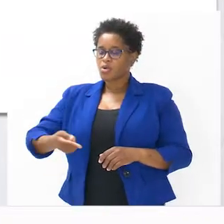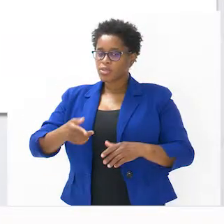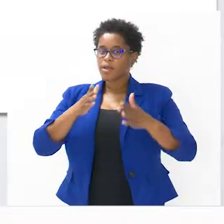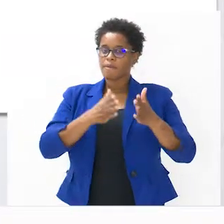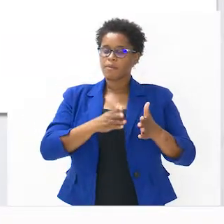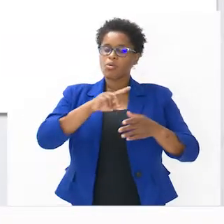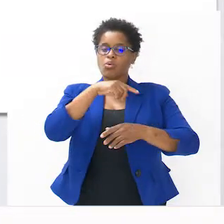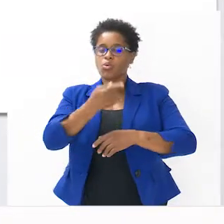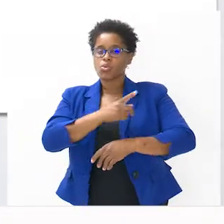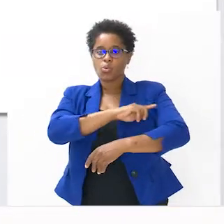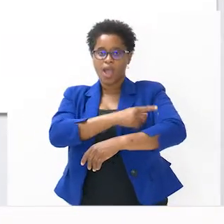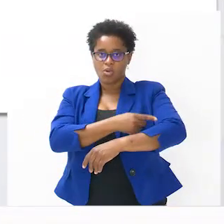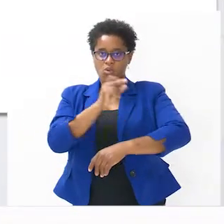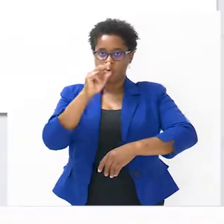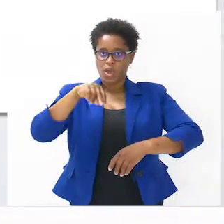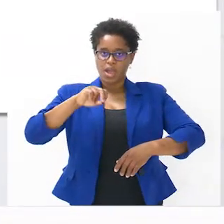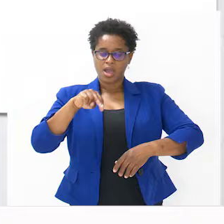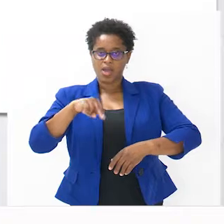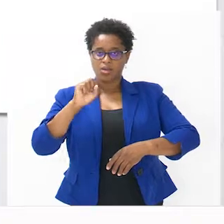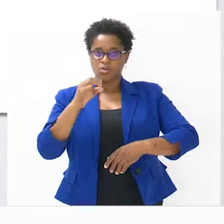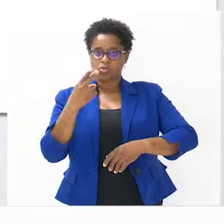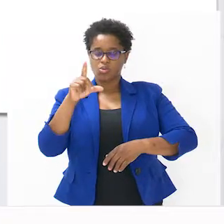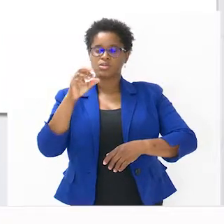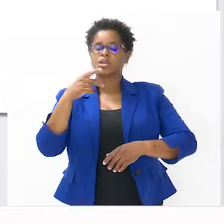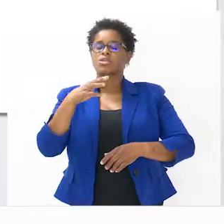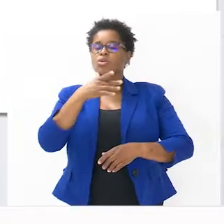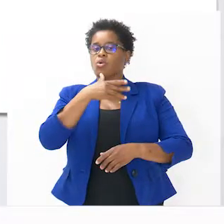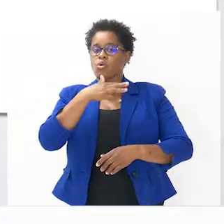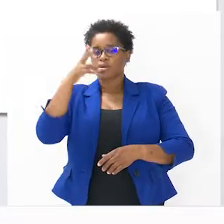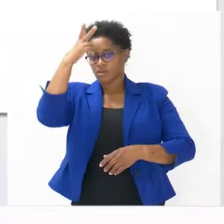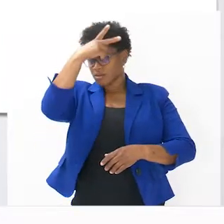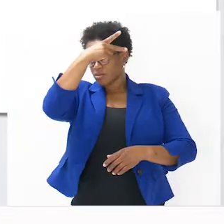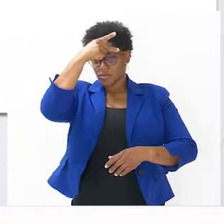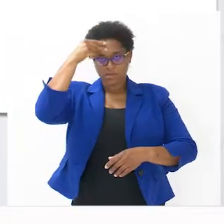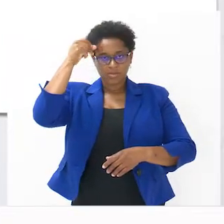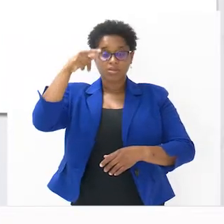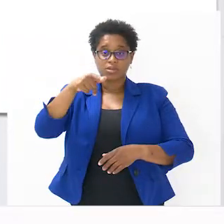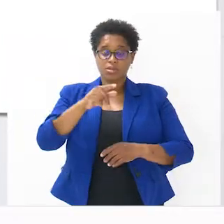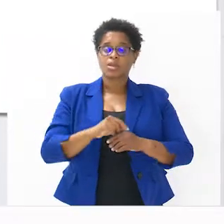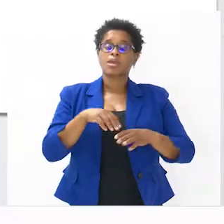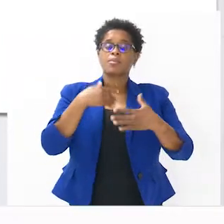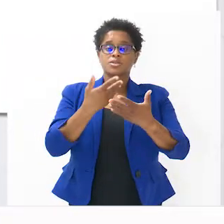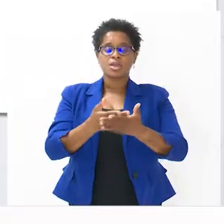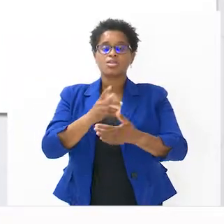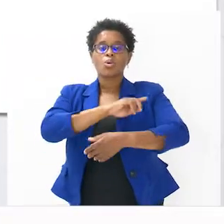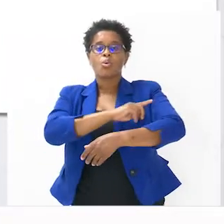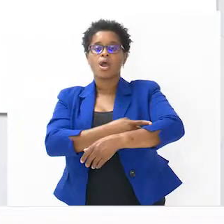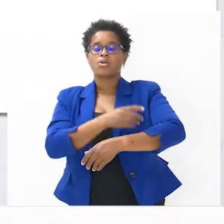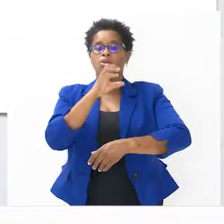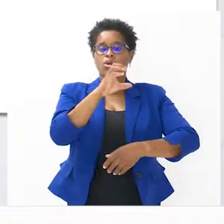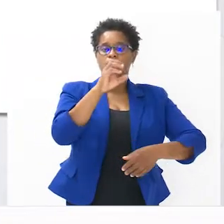a outra parte, o outro ângulo representado ali pela cor cinza, representa o